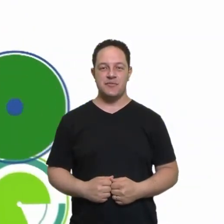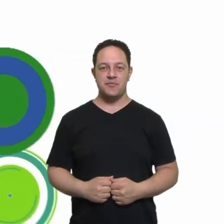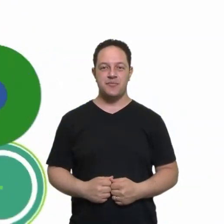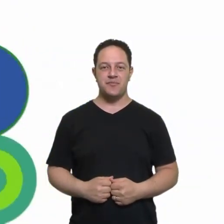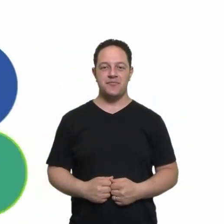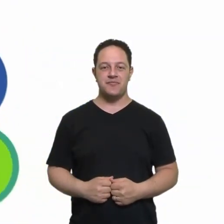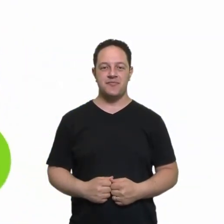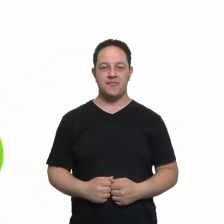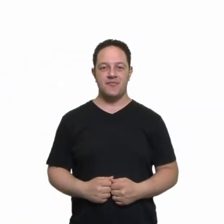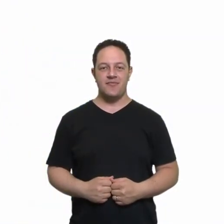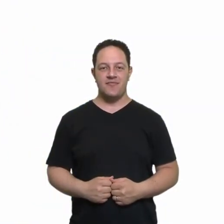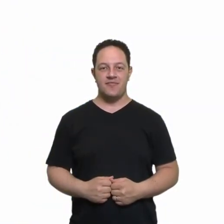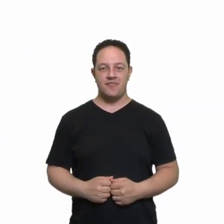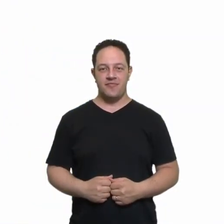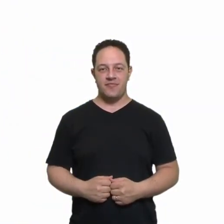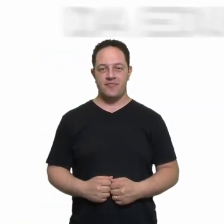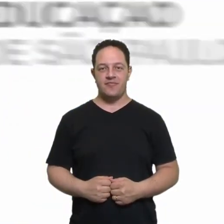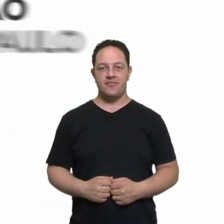E aí